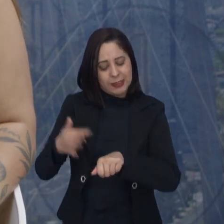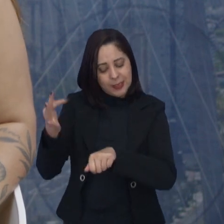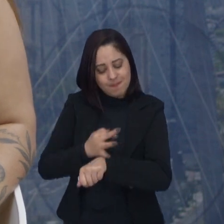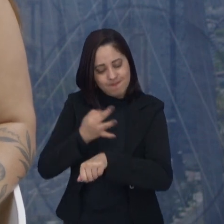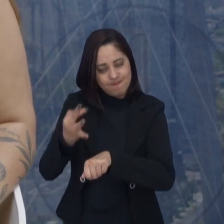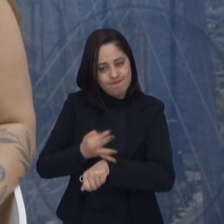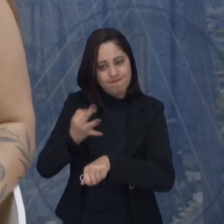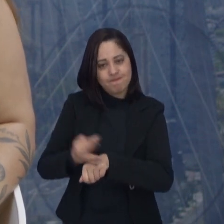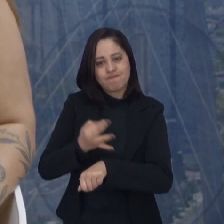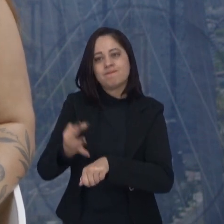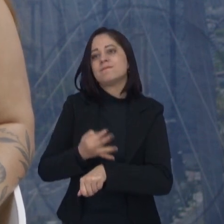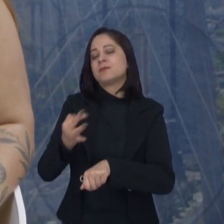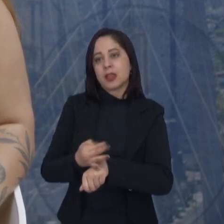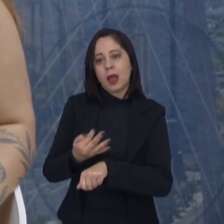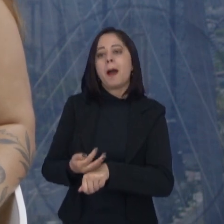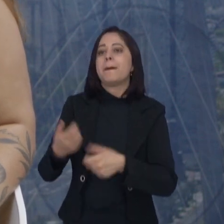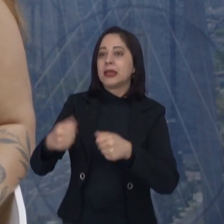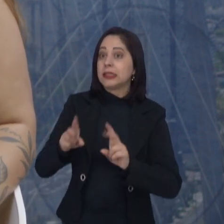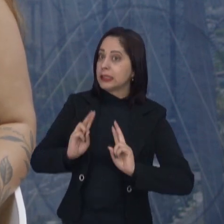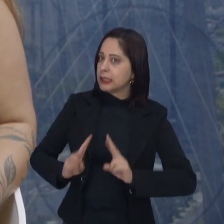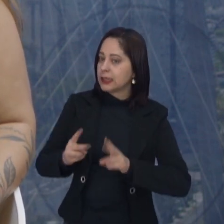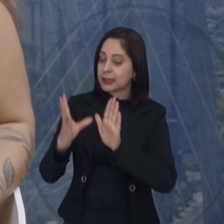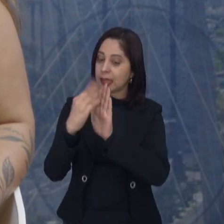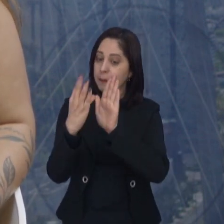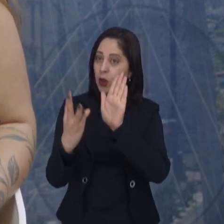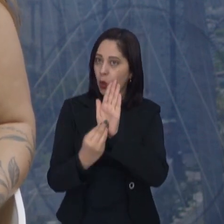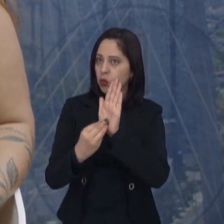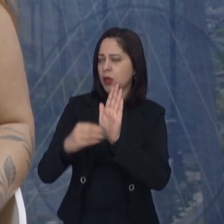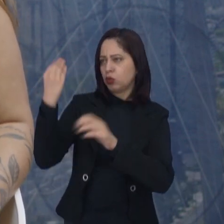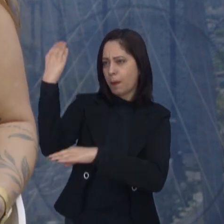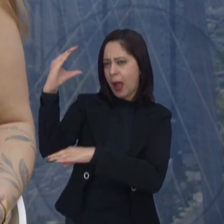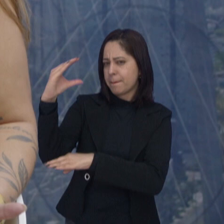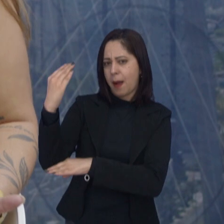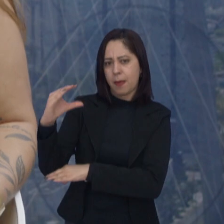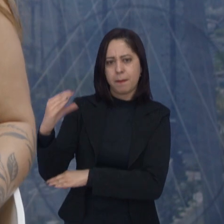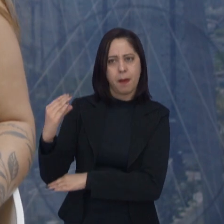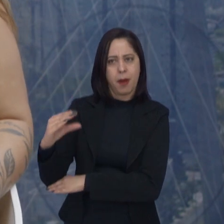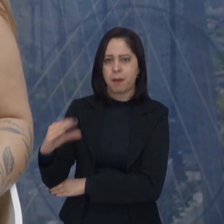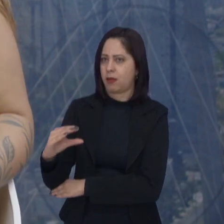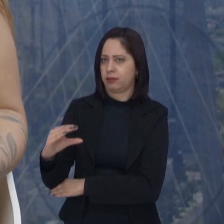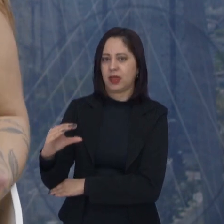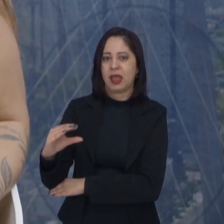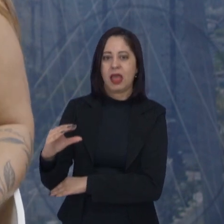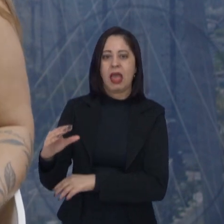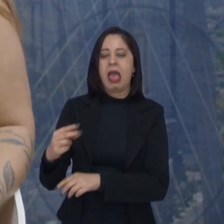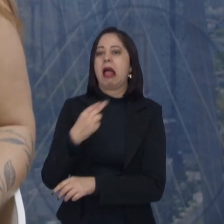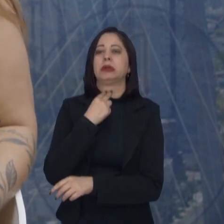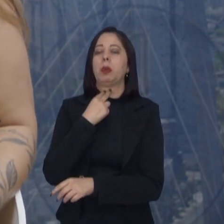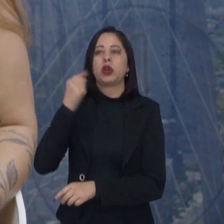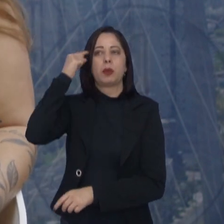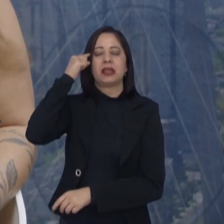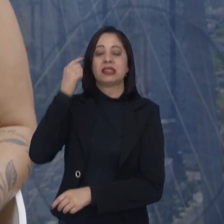que ela vai ter que produzir muito conteúdo e ela não vai poder se basear, tipo, eu tive sucesso se ela tiver um grande